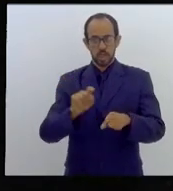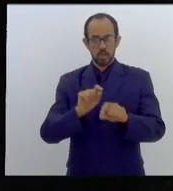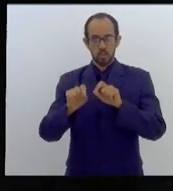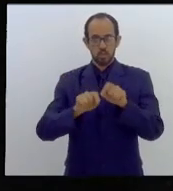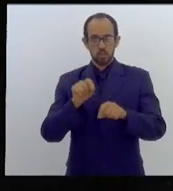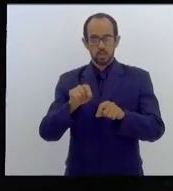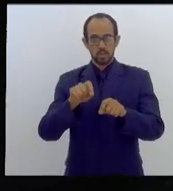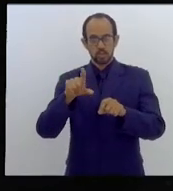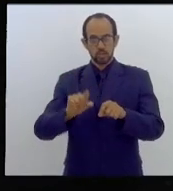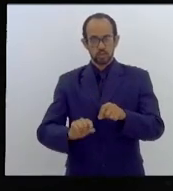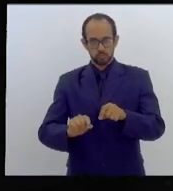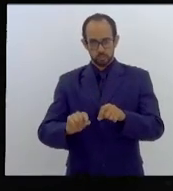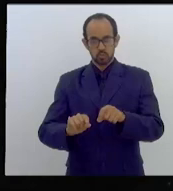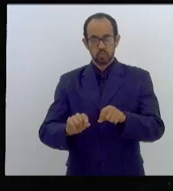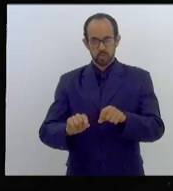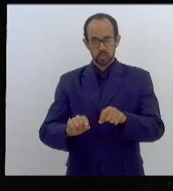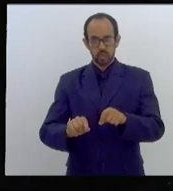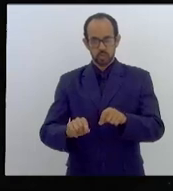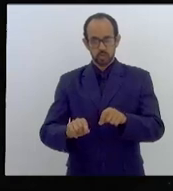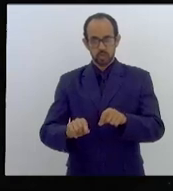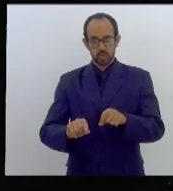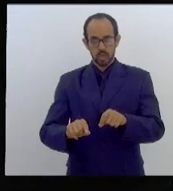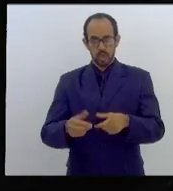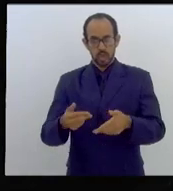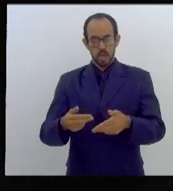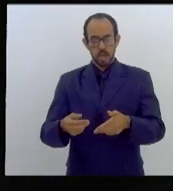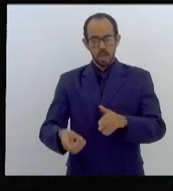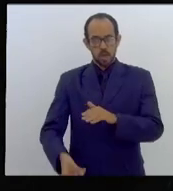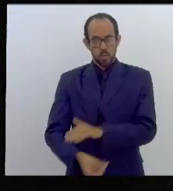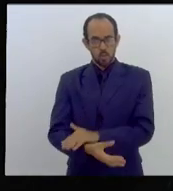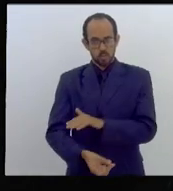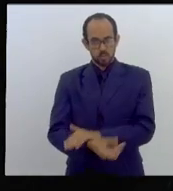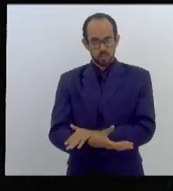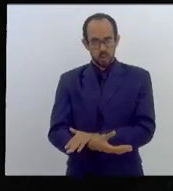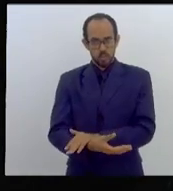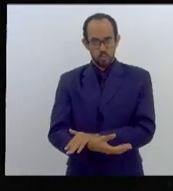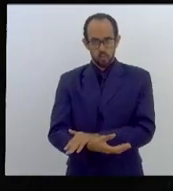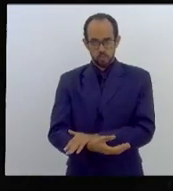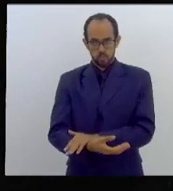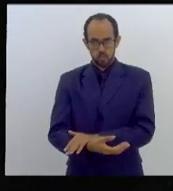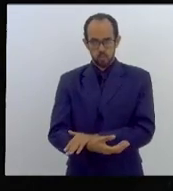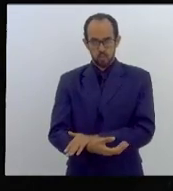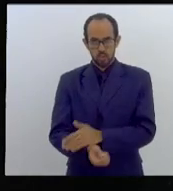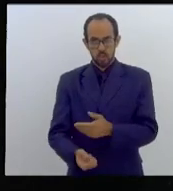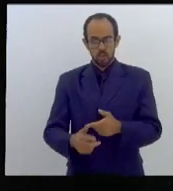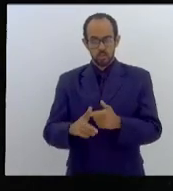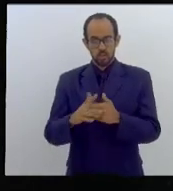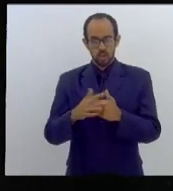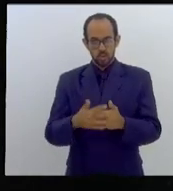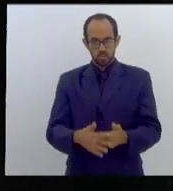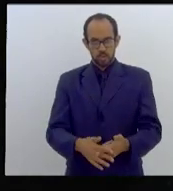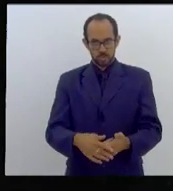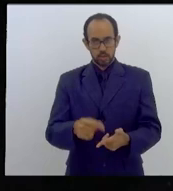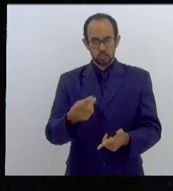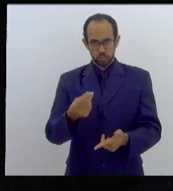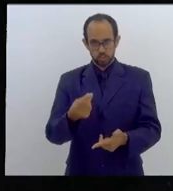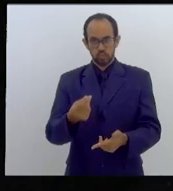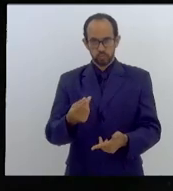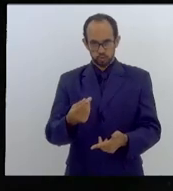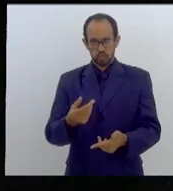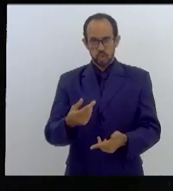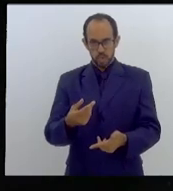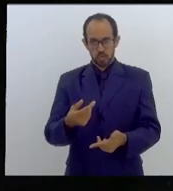de reduzir substancialmente a corrupção e o suborno, e a recuperação dos fluxos